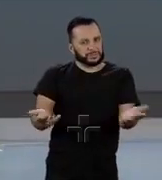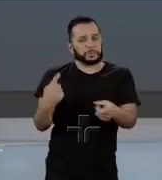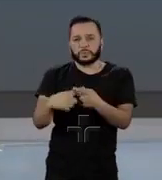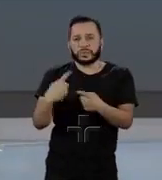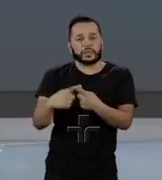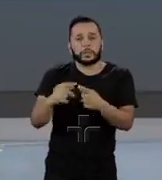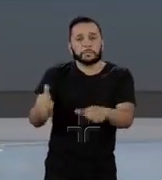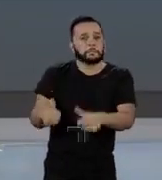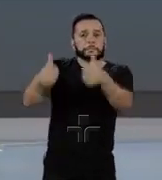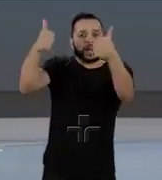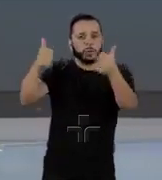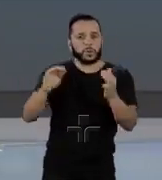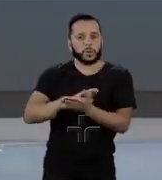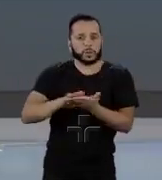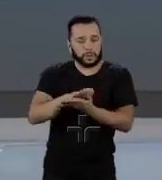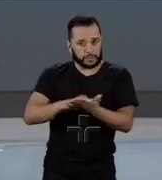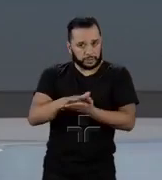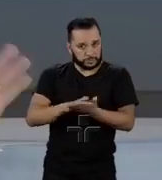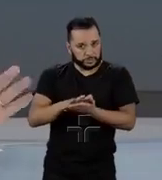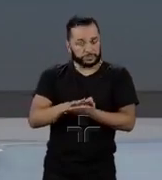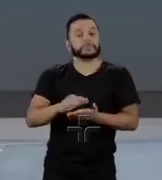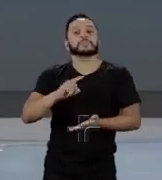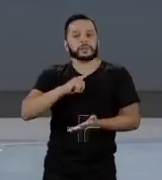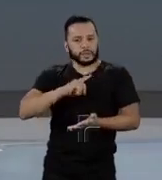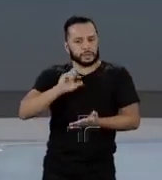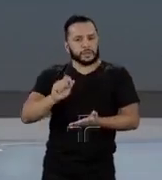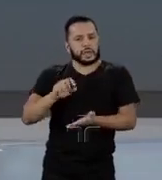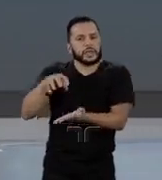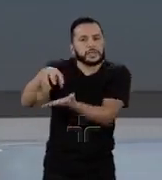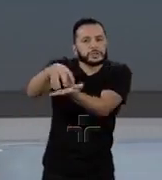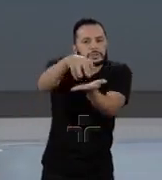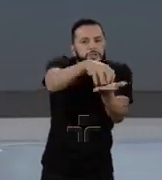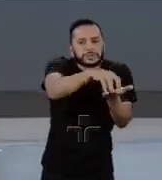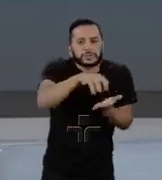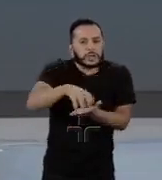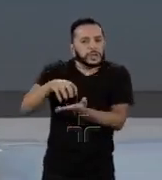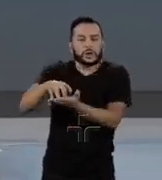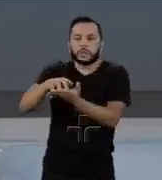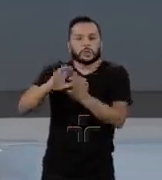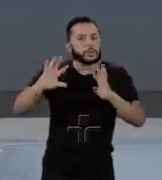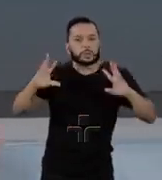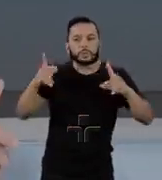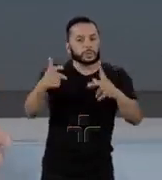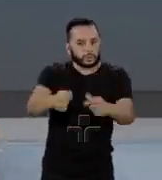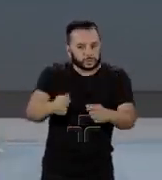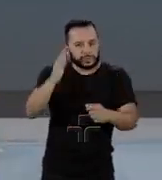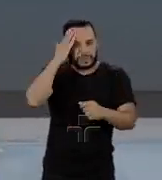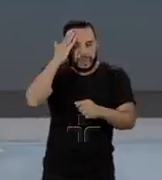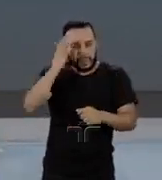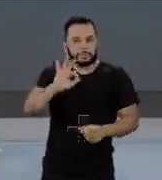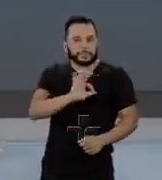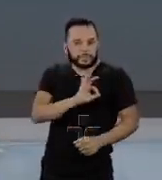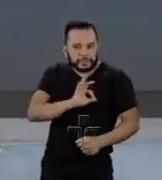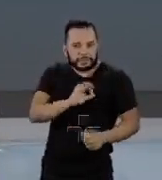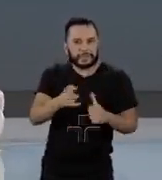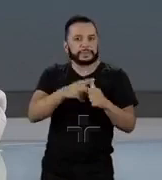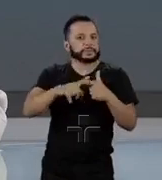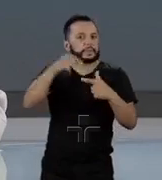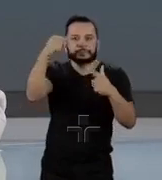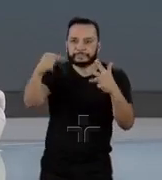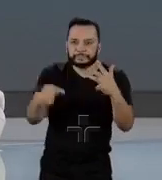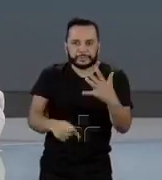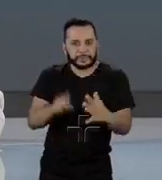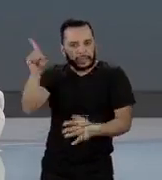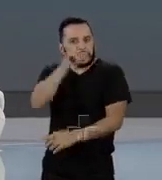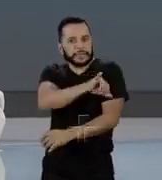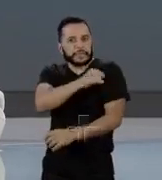as instituições que cuidam da segurança pública, não só elas, estão podres, desarticuladas, desorganizadas. E aí me parece que a matéria